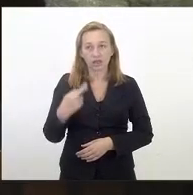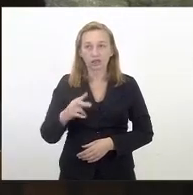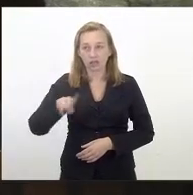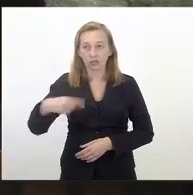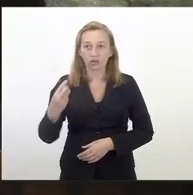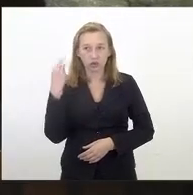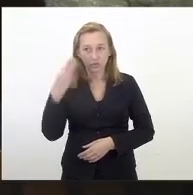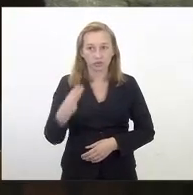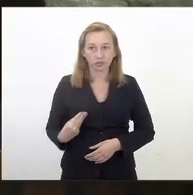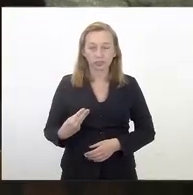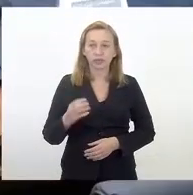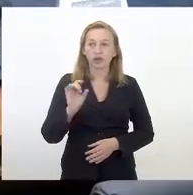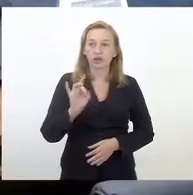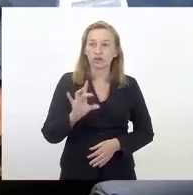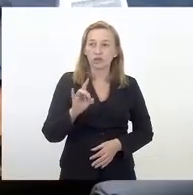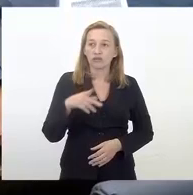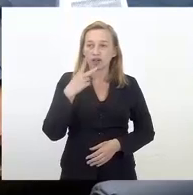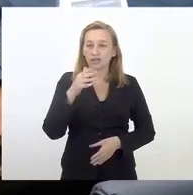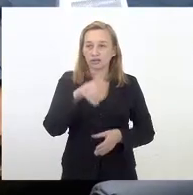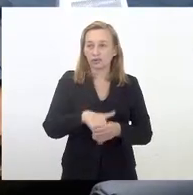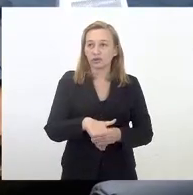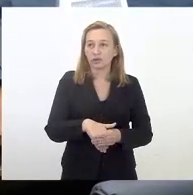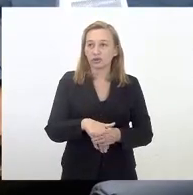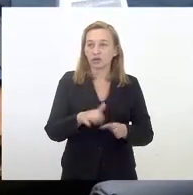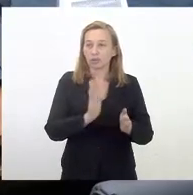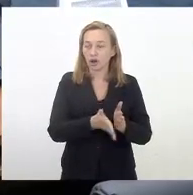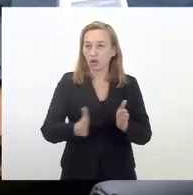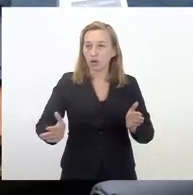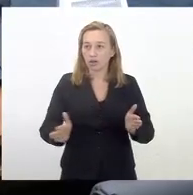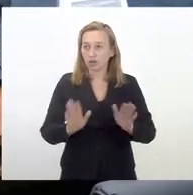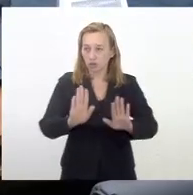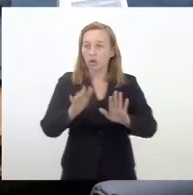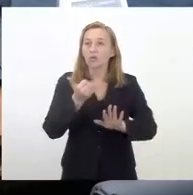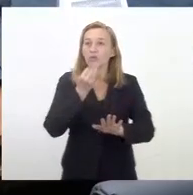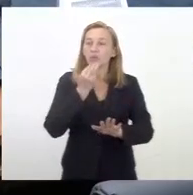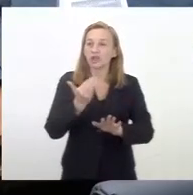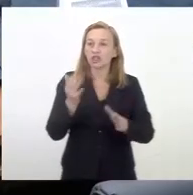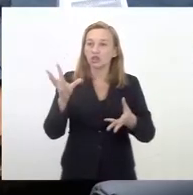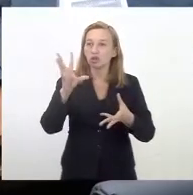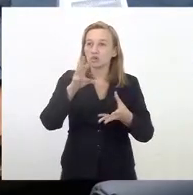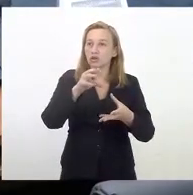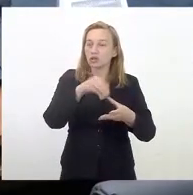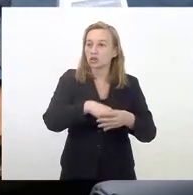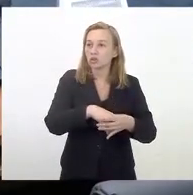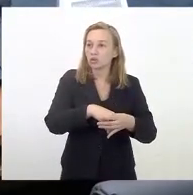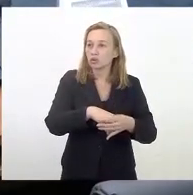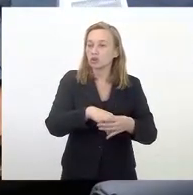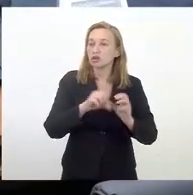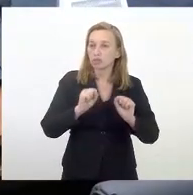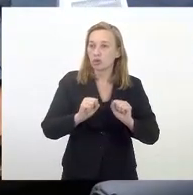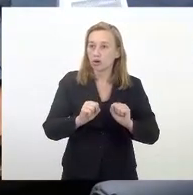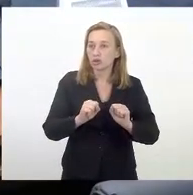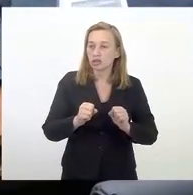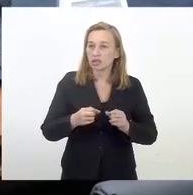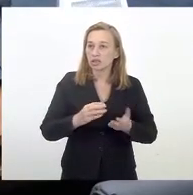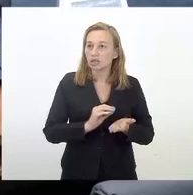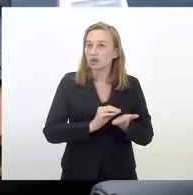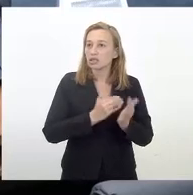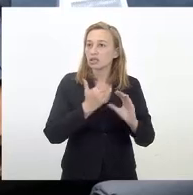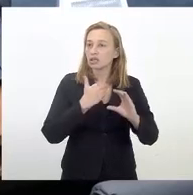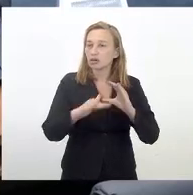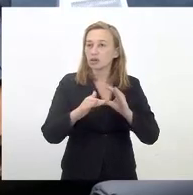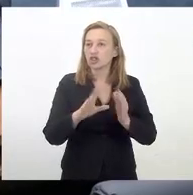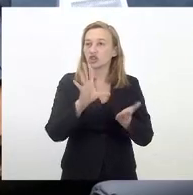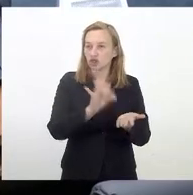Mônica francês presidente da declaração de queijo só um pedido de reinclusão saber como vai ser essa processo eu posso encaminhar você nessa